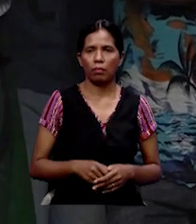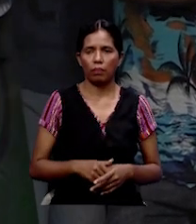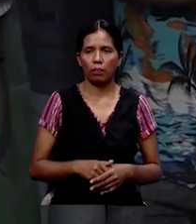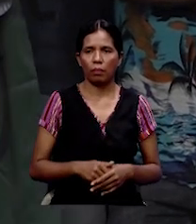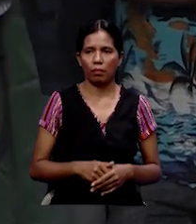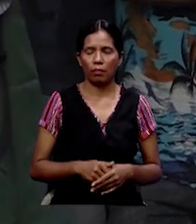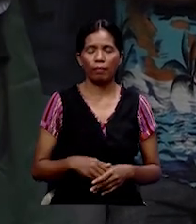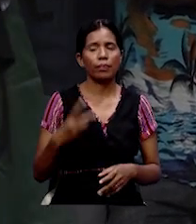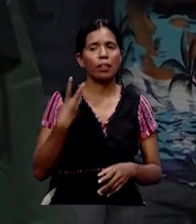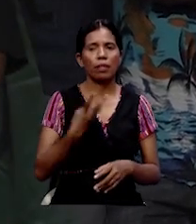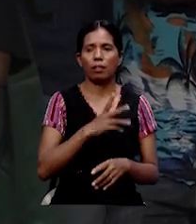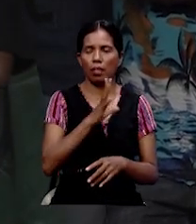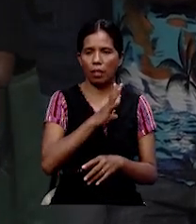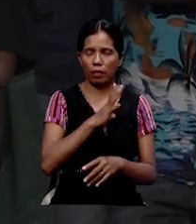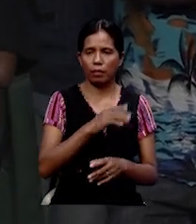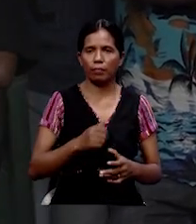Nah itu hei kata